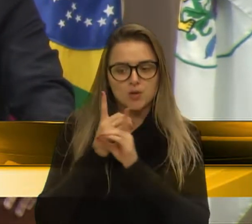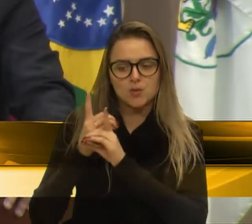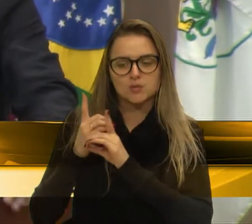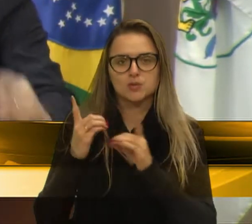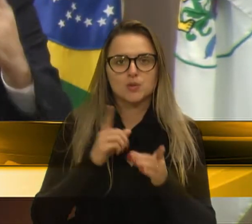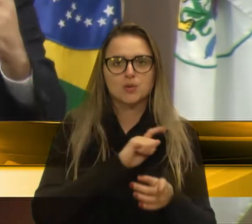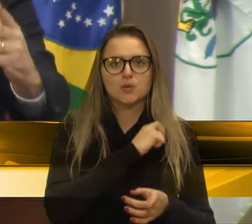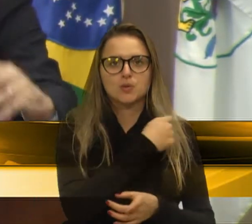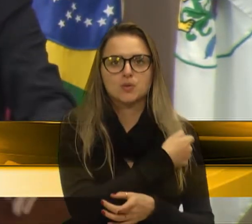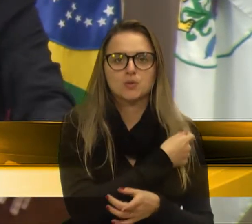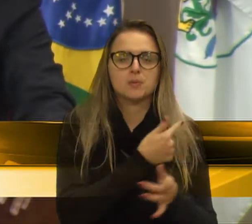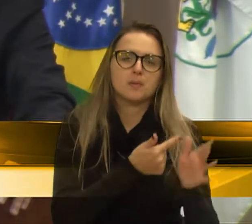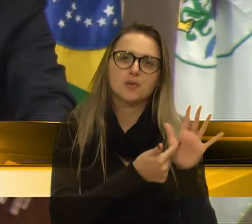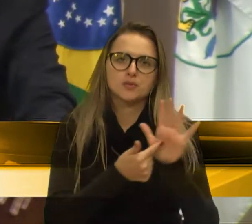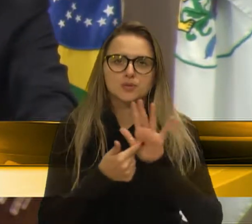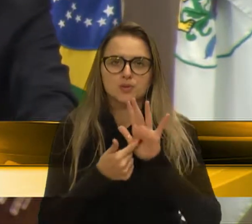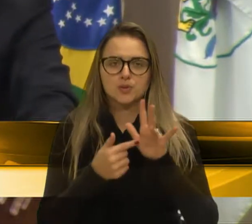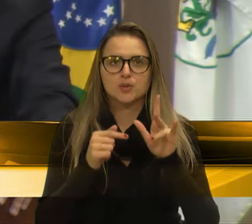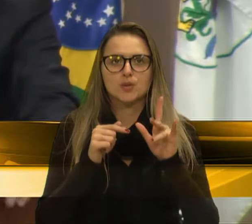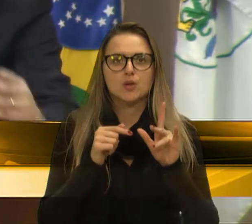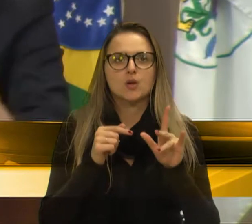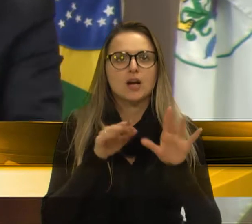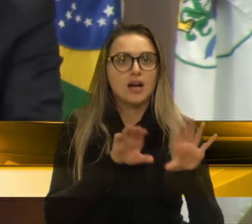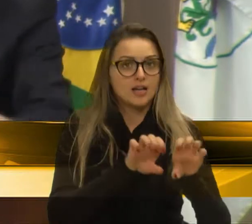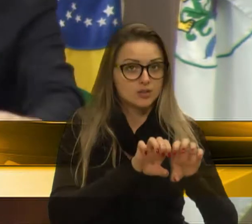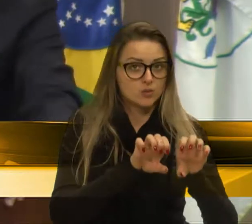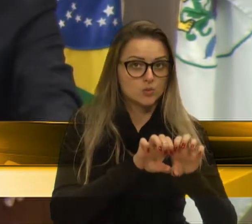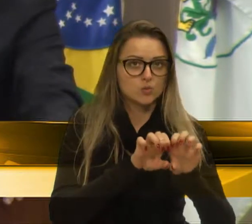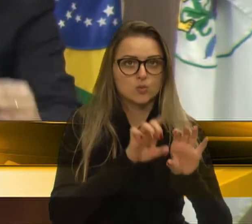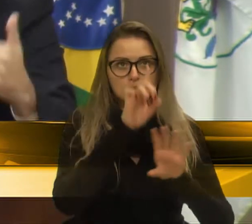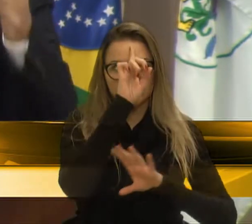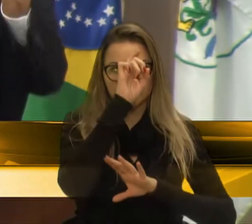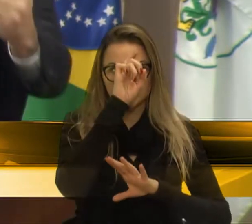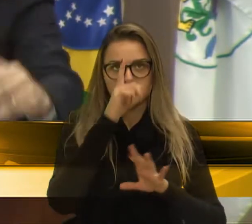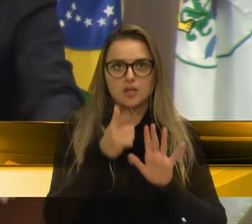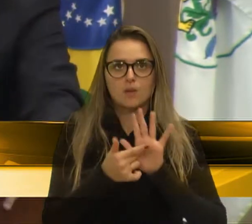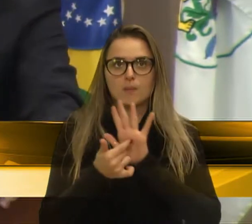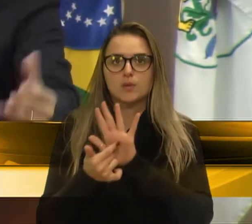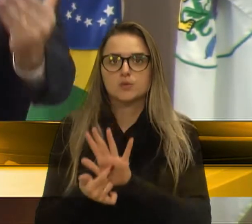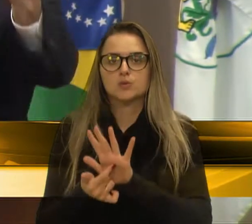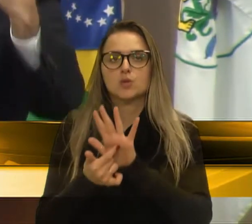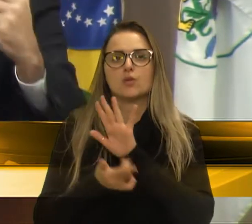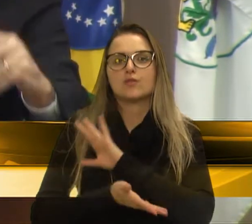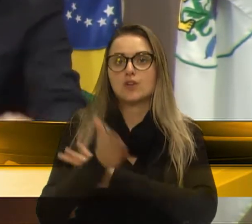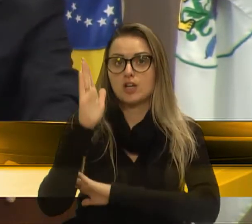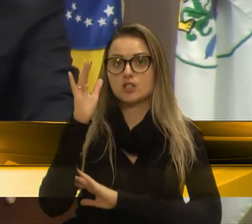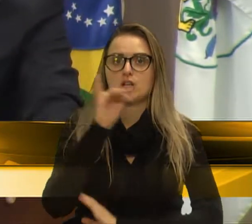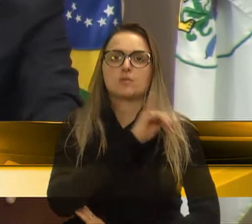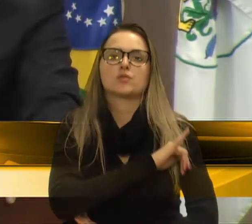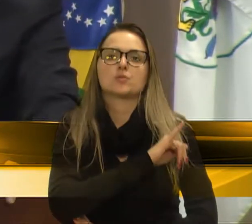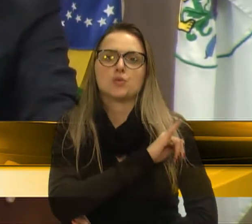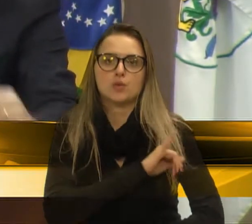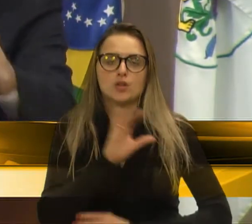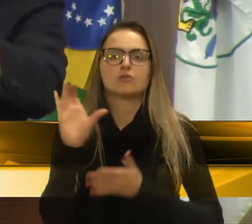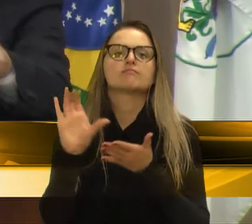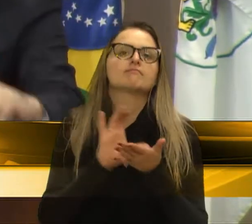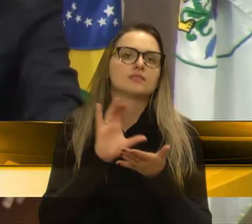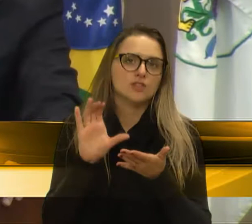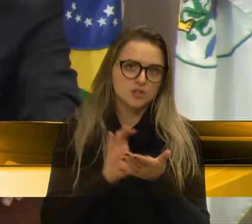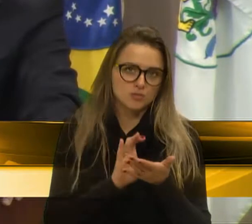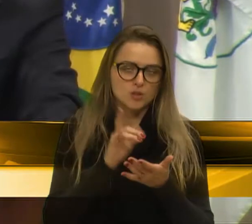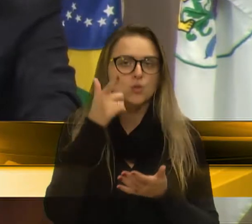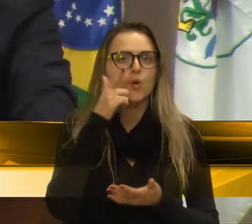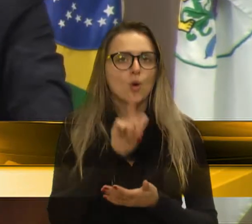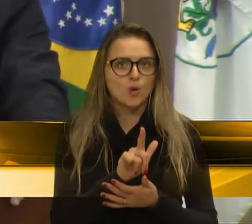auditores, mostramos a nossa estrutura, a nossa convicção, eles nos levaram para o Rio e o investimento veio e a gente